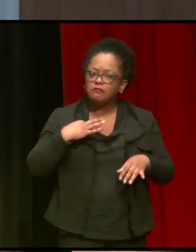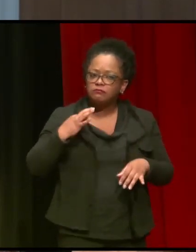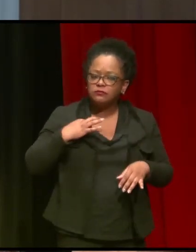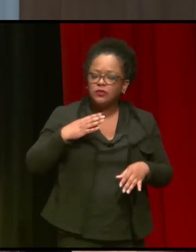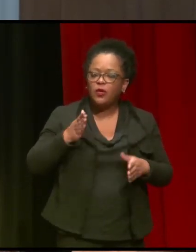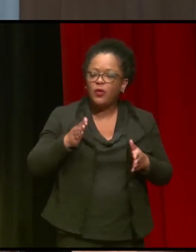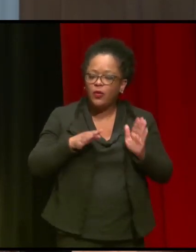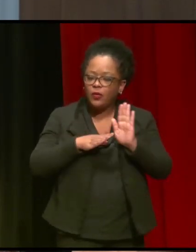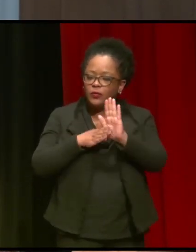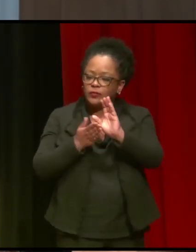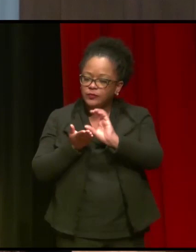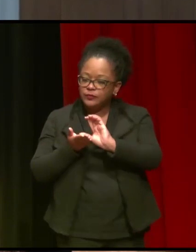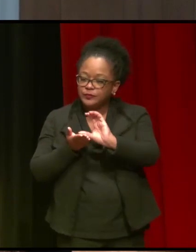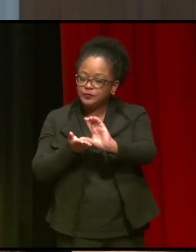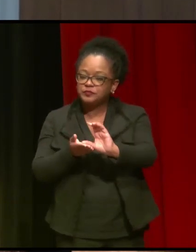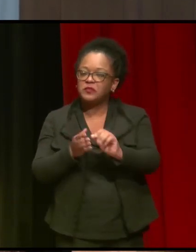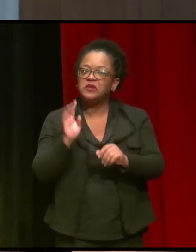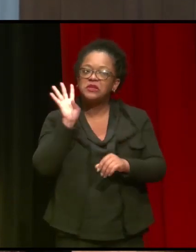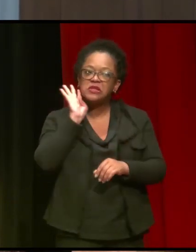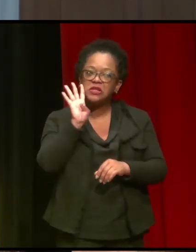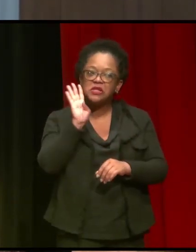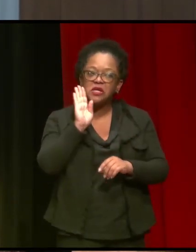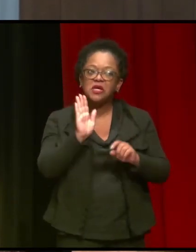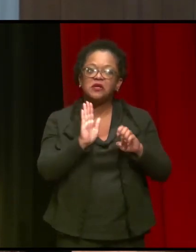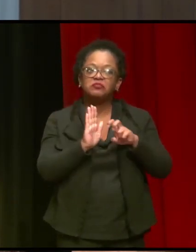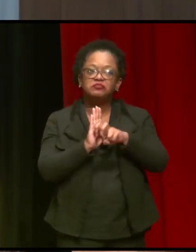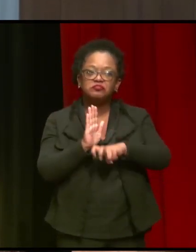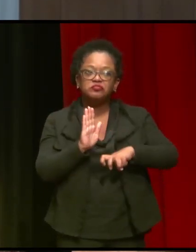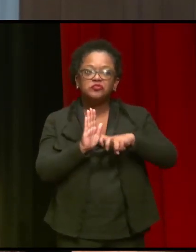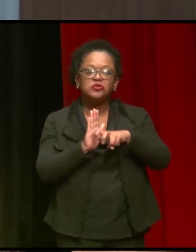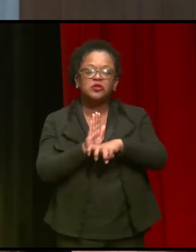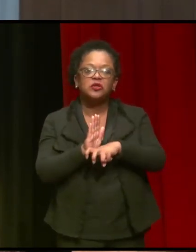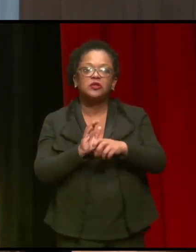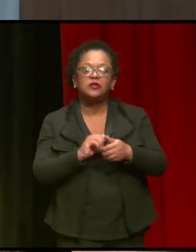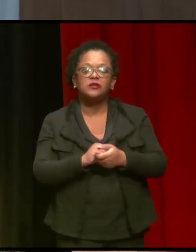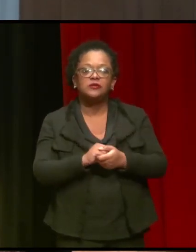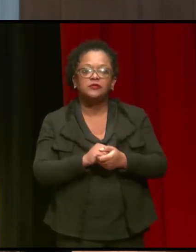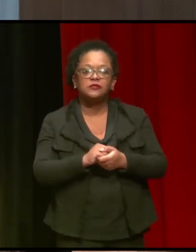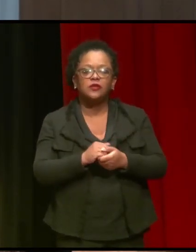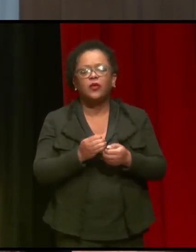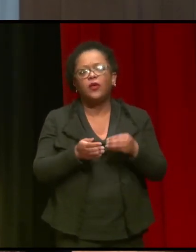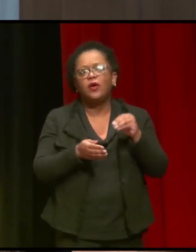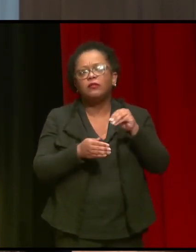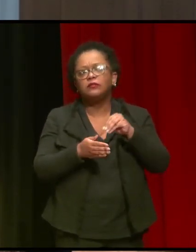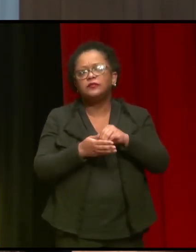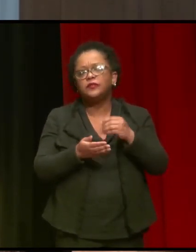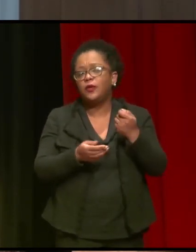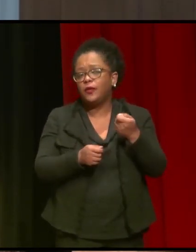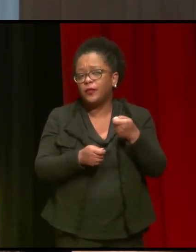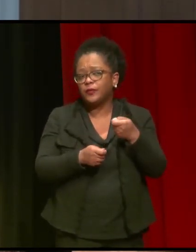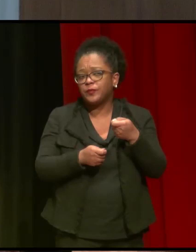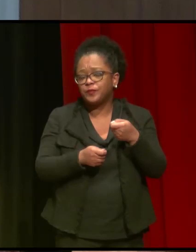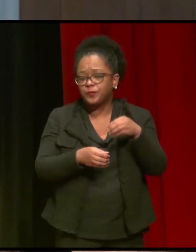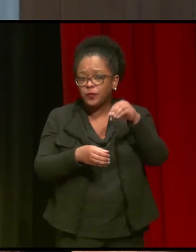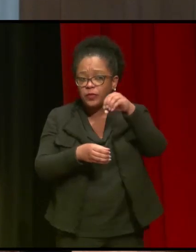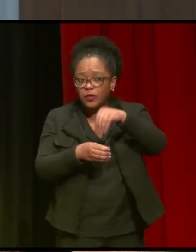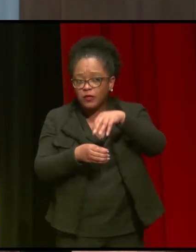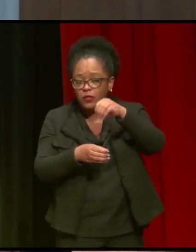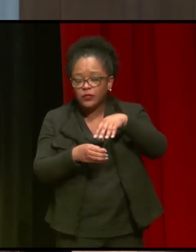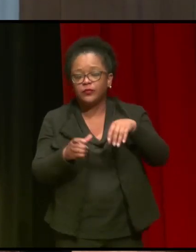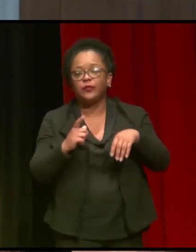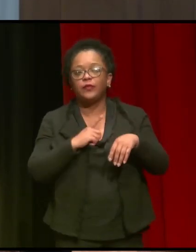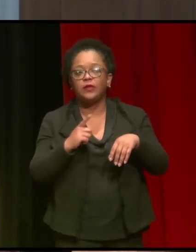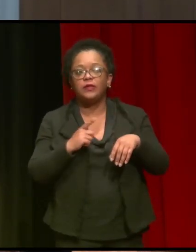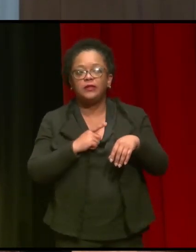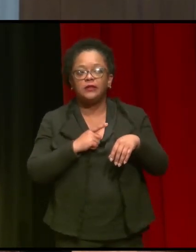projeto bonito aí com os cadeirantes e tal... Olha, eu tenho um dinheirinho aí, pastor, por que a gente não bota uma rampa lá na igreja? Ah, rapaz, a rampa vai custar 10